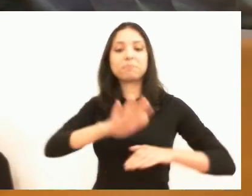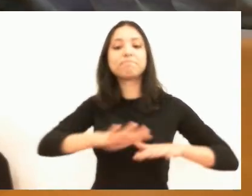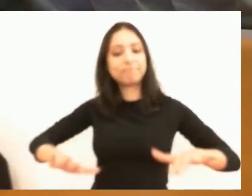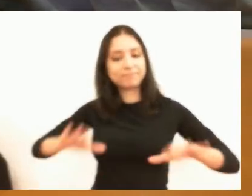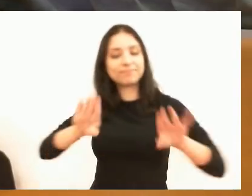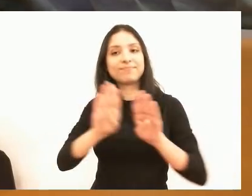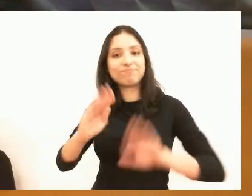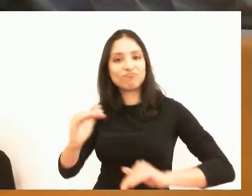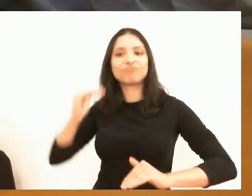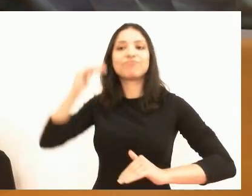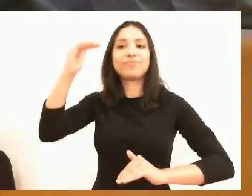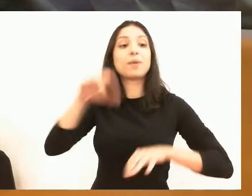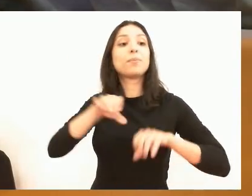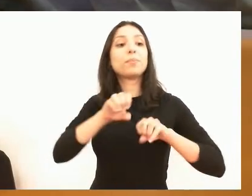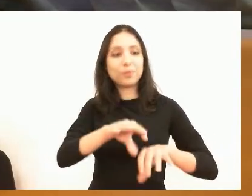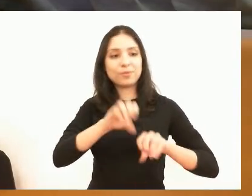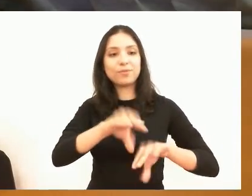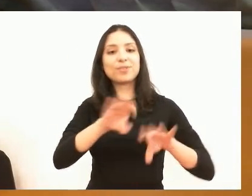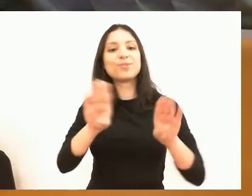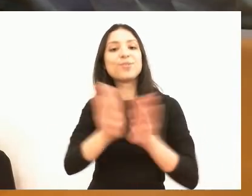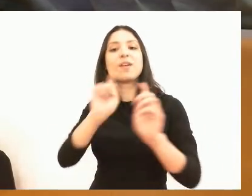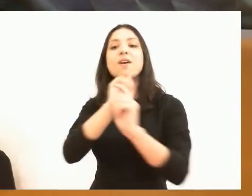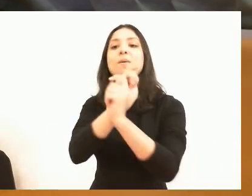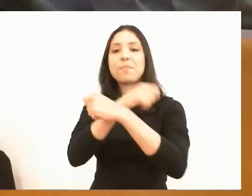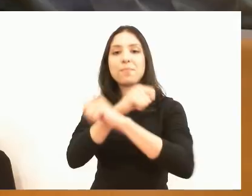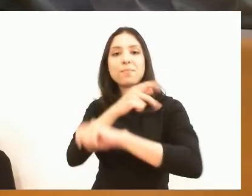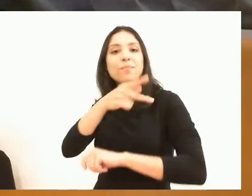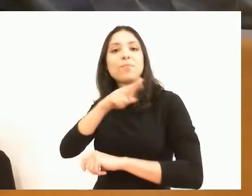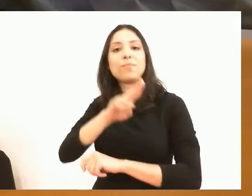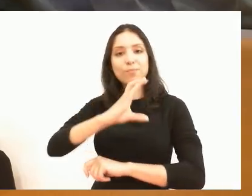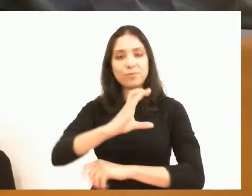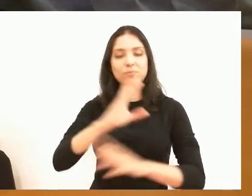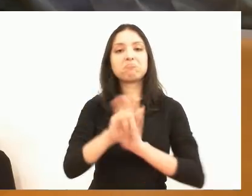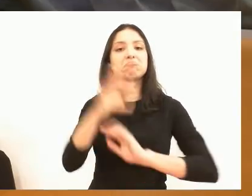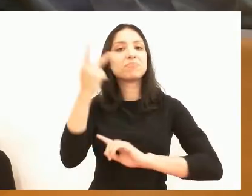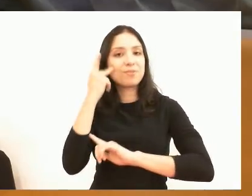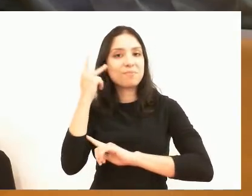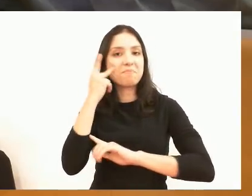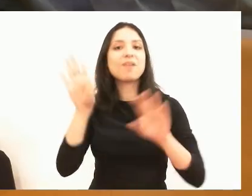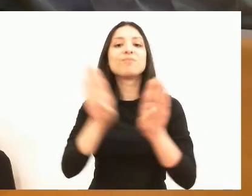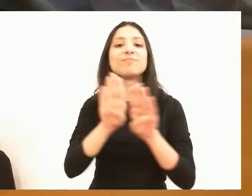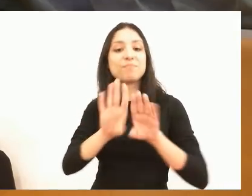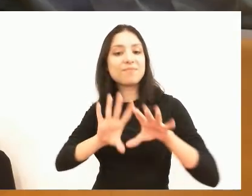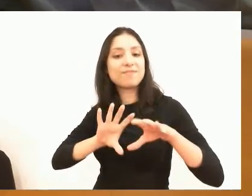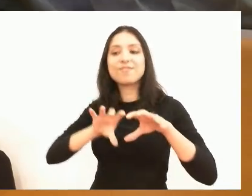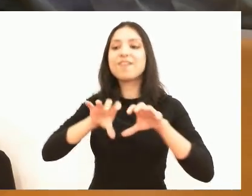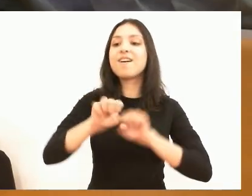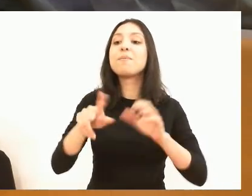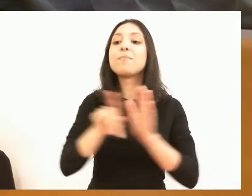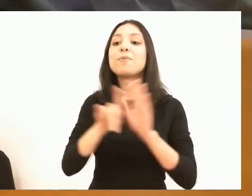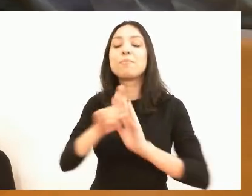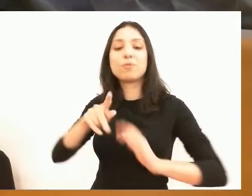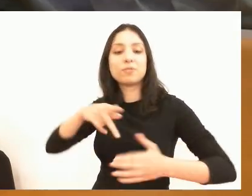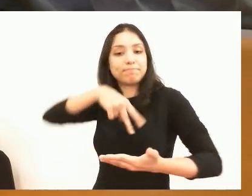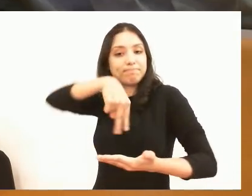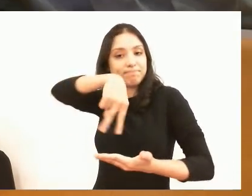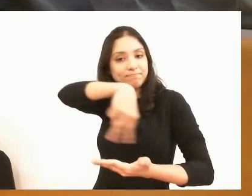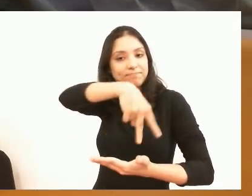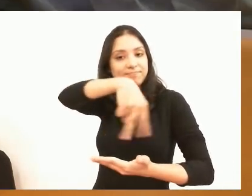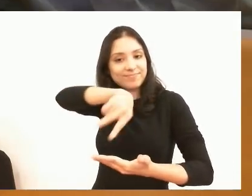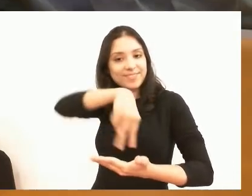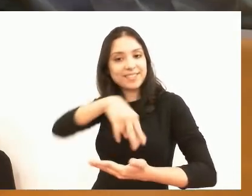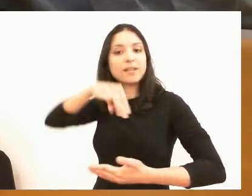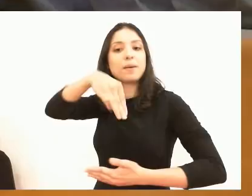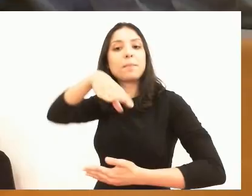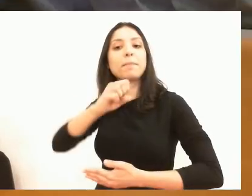em técnica klauss vianna na puc de são paulo da graduação em dança na unimep o camp e